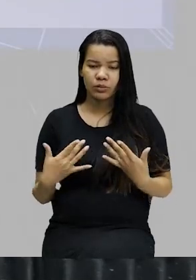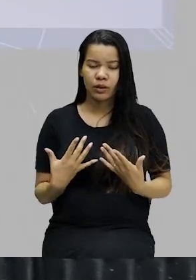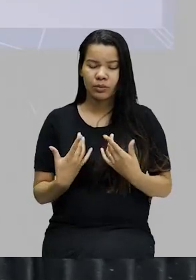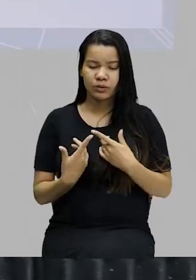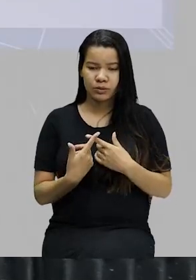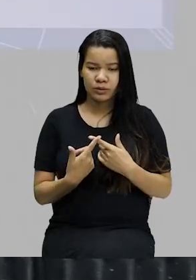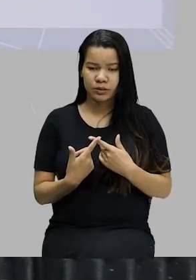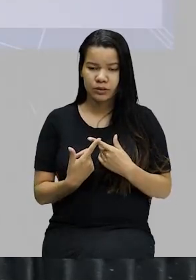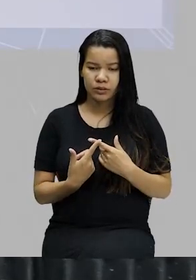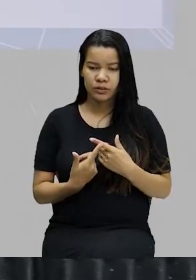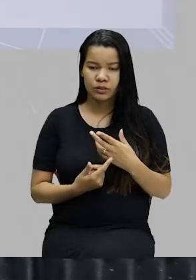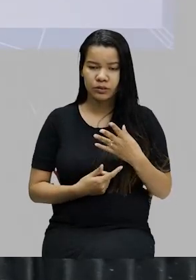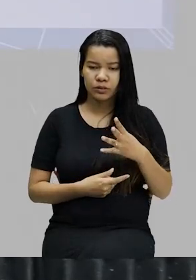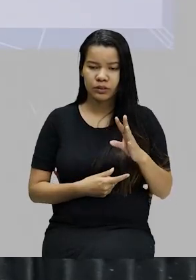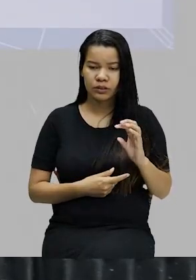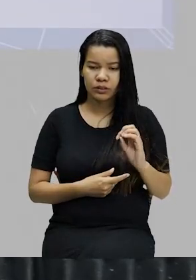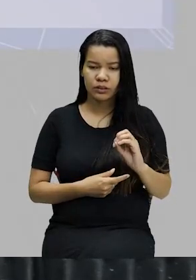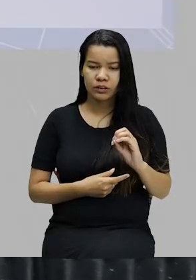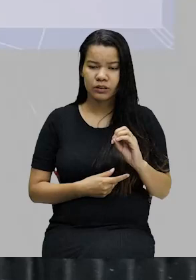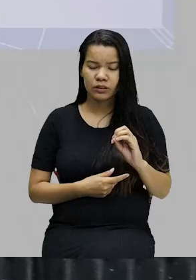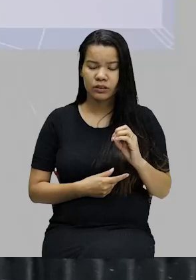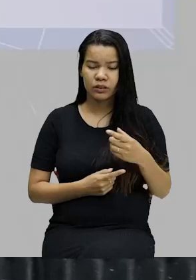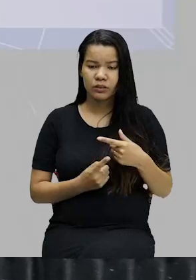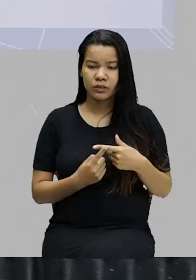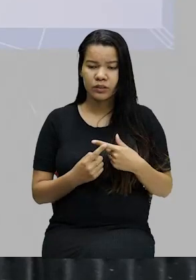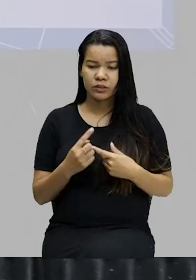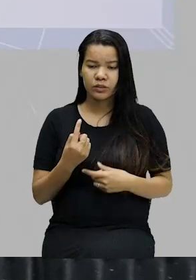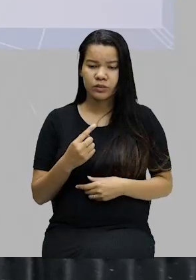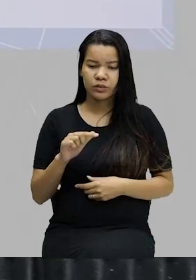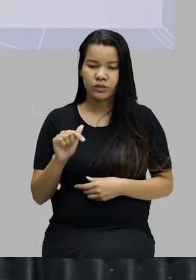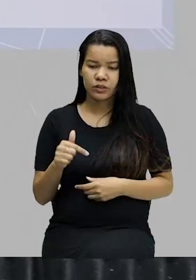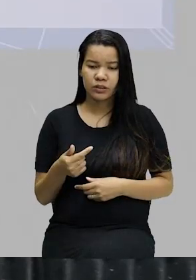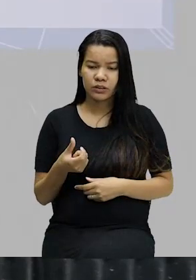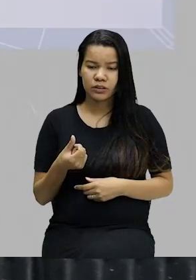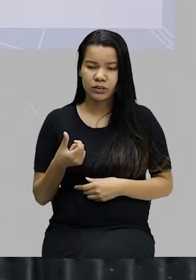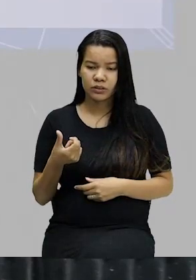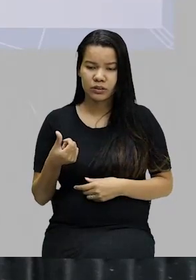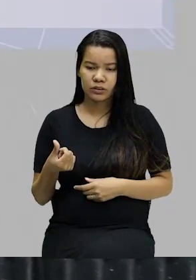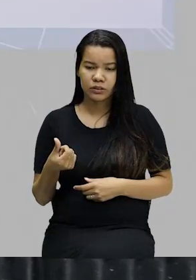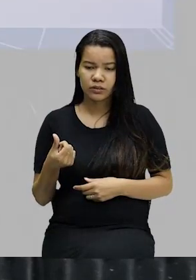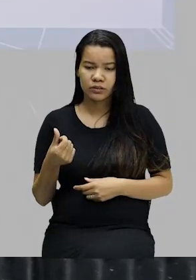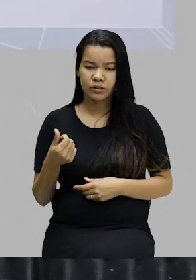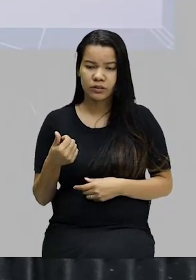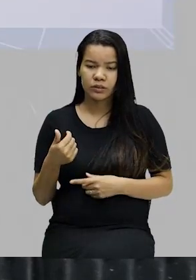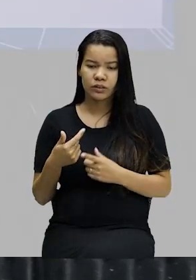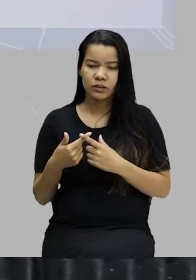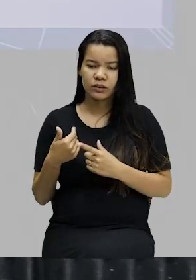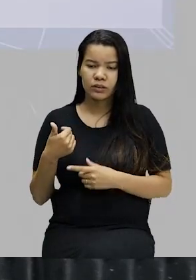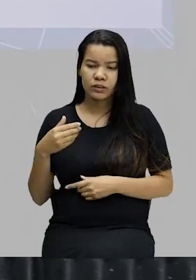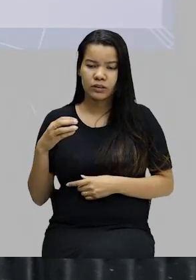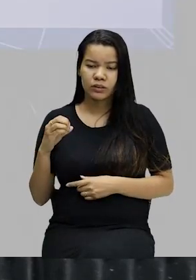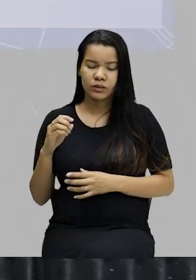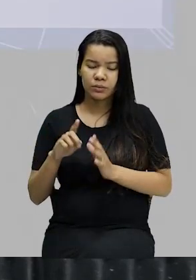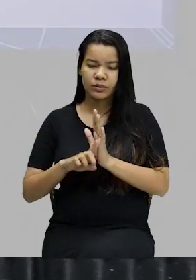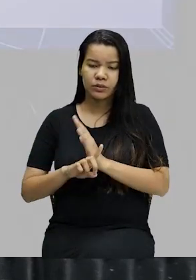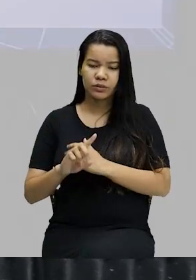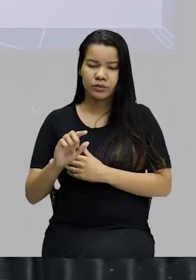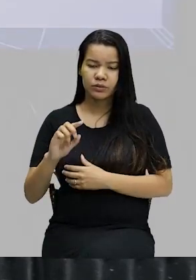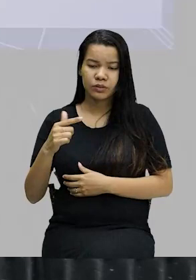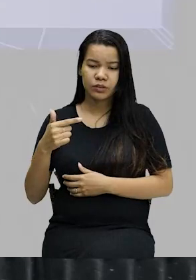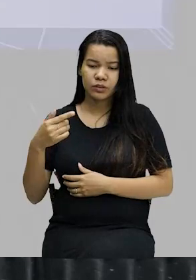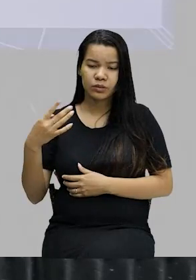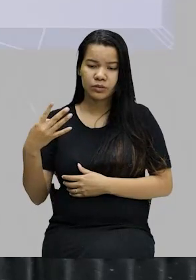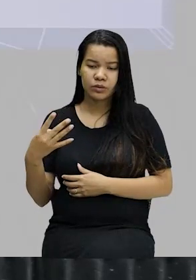multiplicação? 40 vezes 1,66 vezes 10 elevado a menos 24, vezes